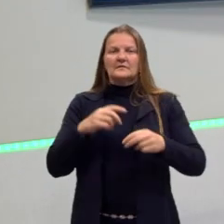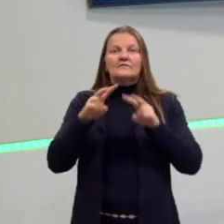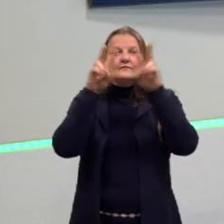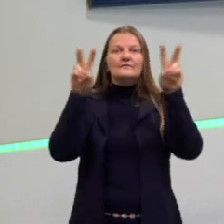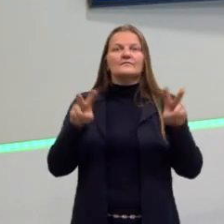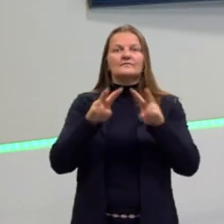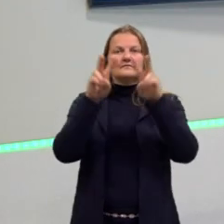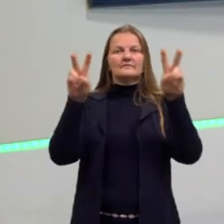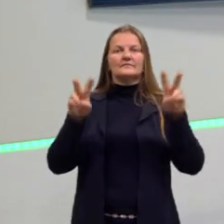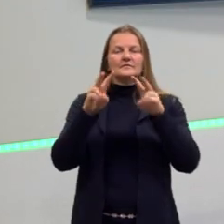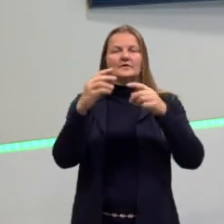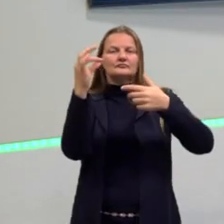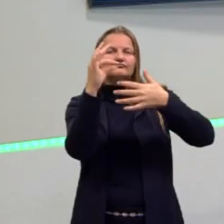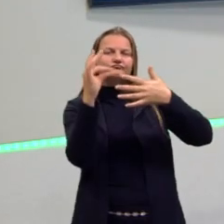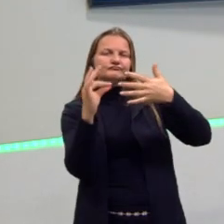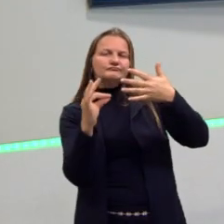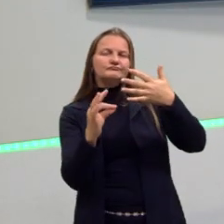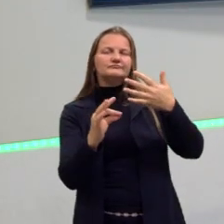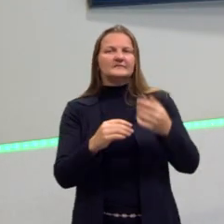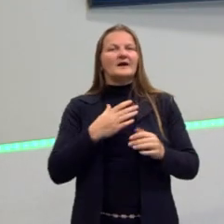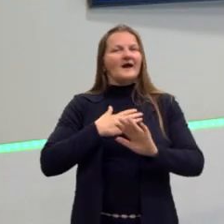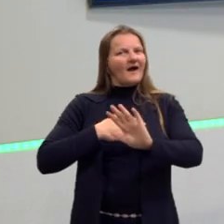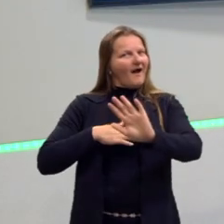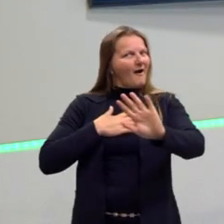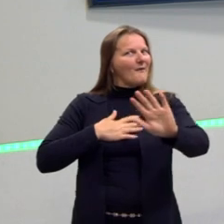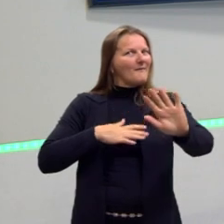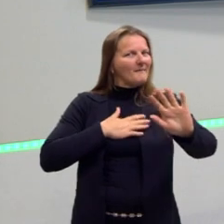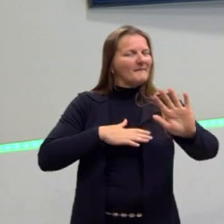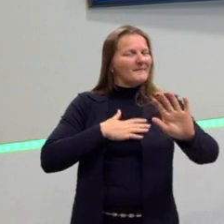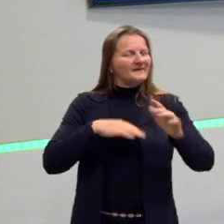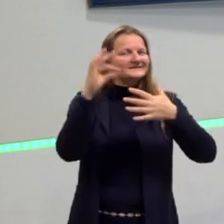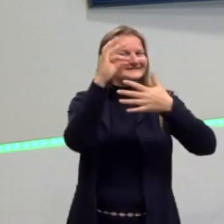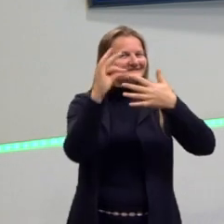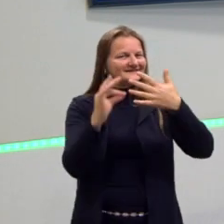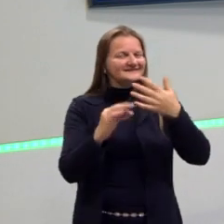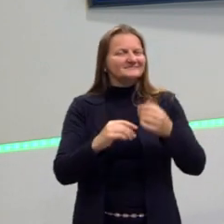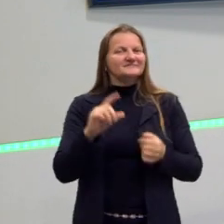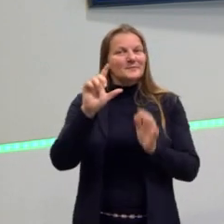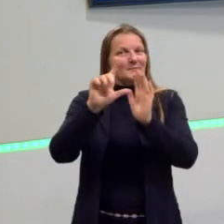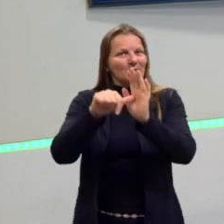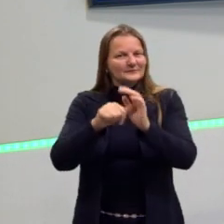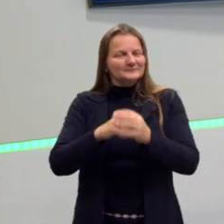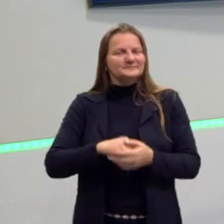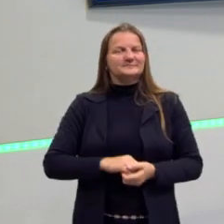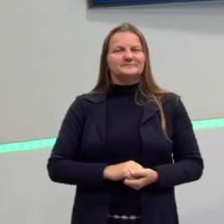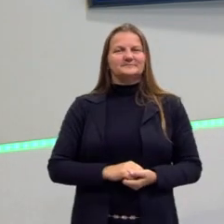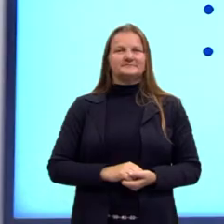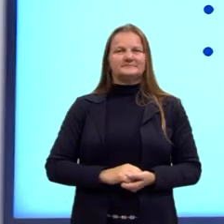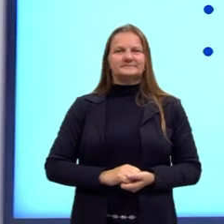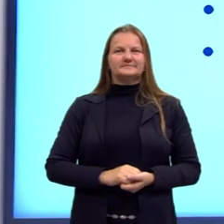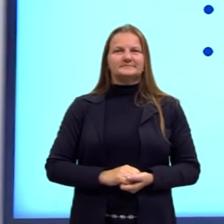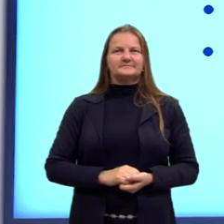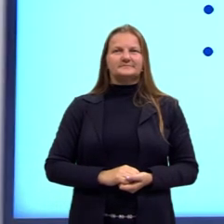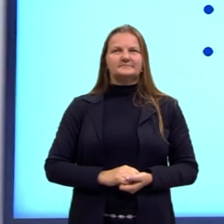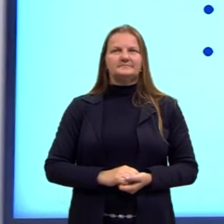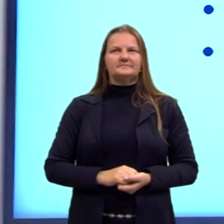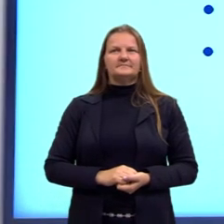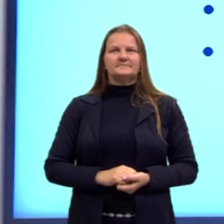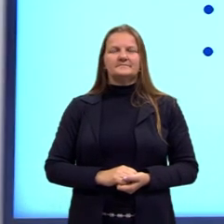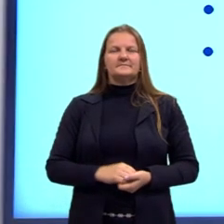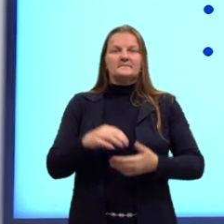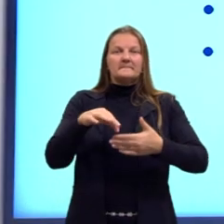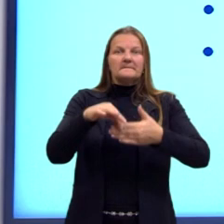visualizar então um pouco esses detalhes podem ficar tranquilo que é bem bem simples E aqui onde